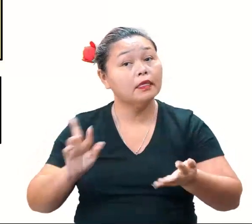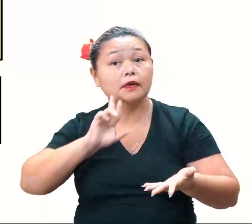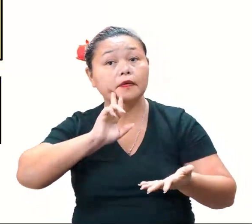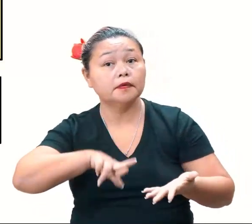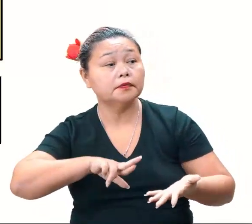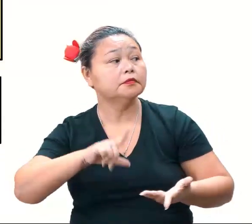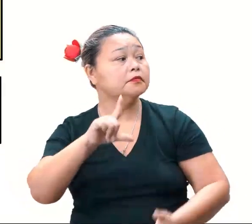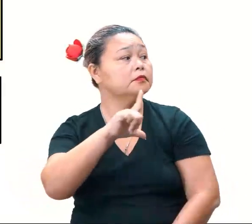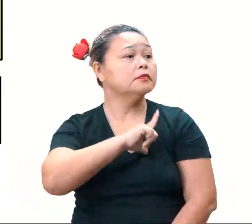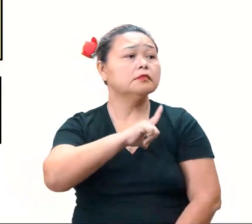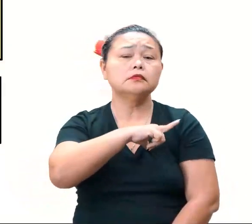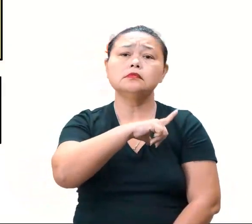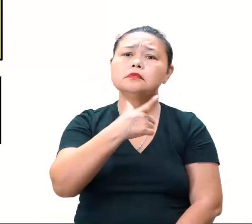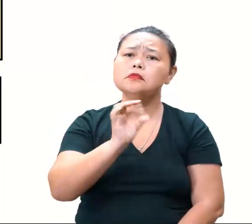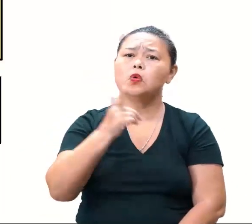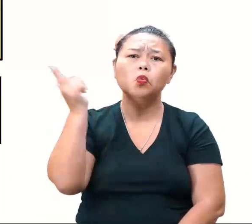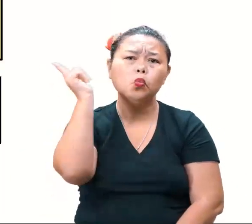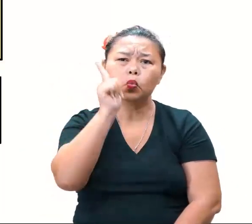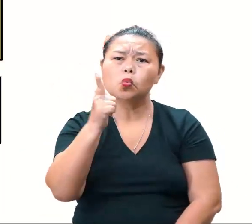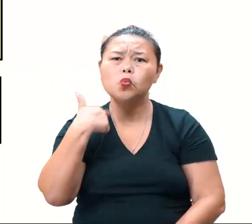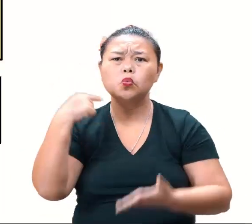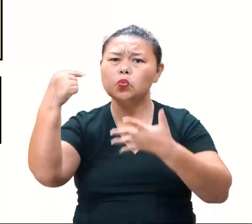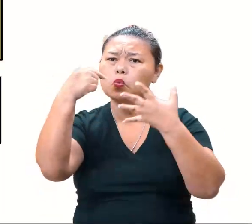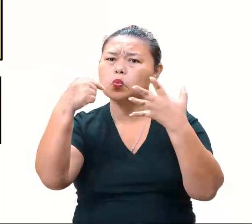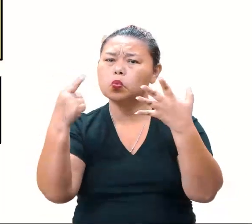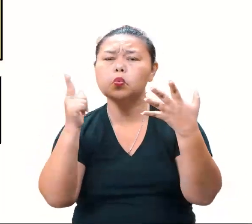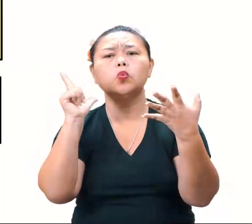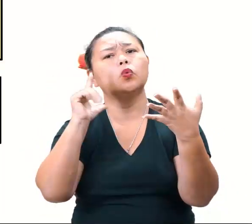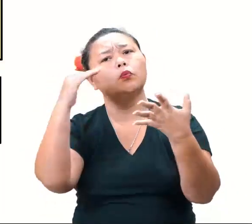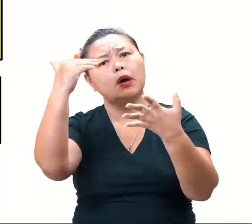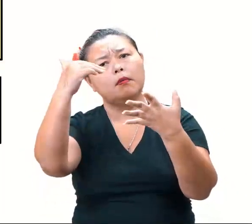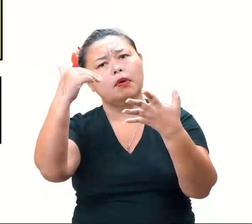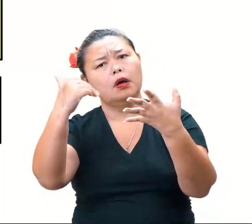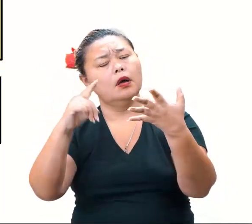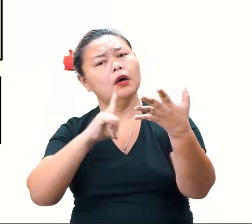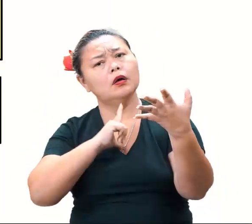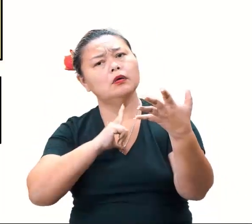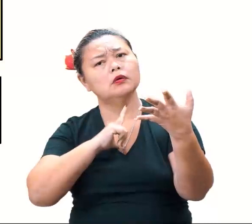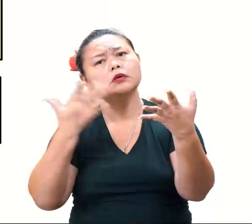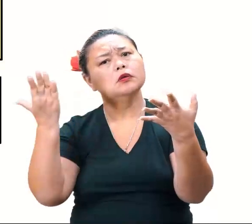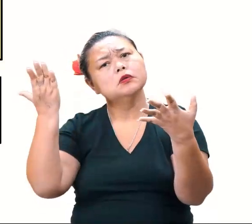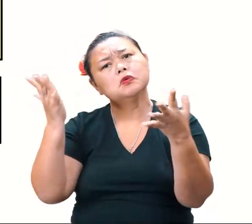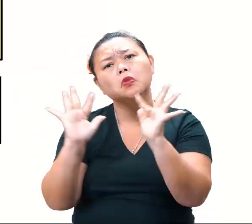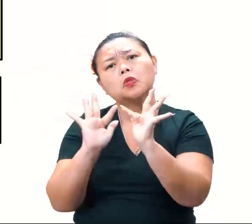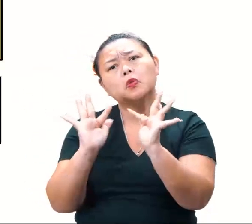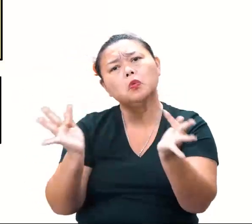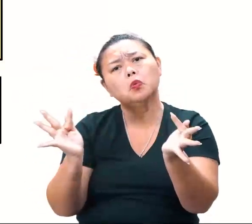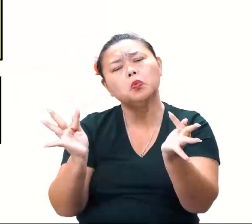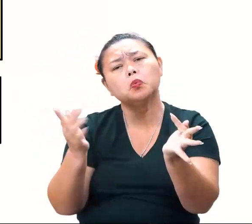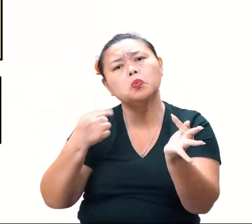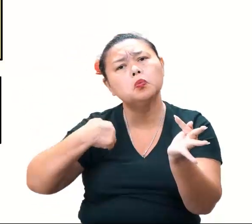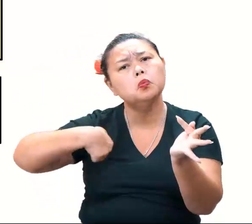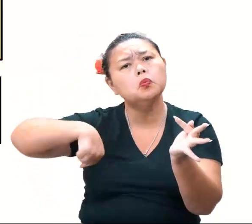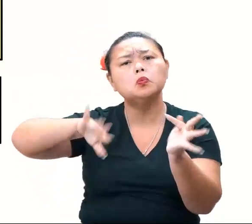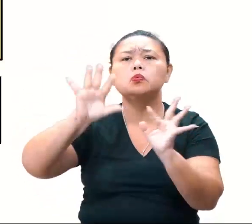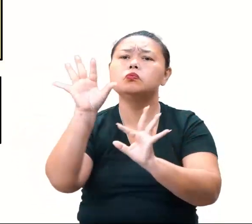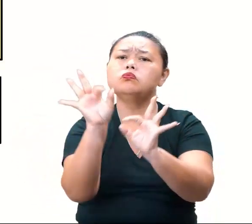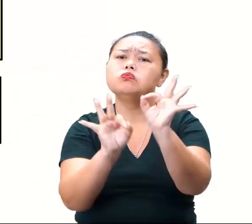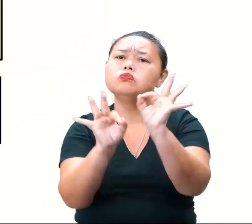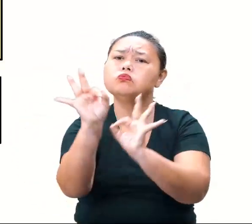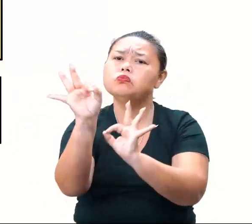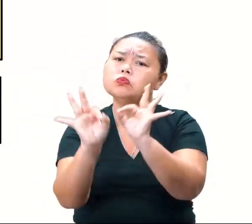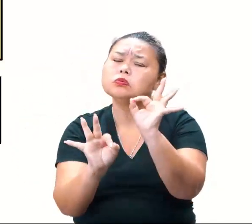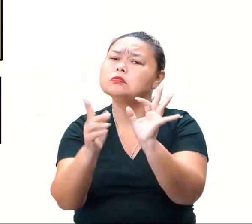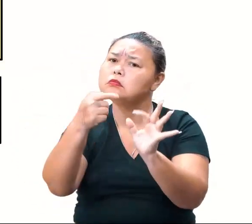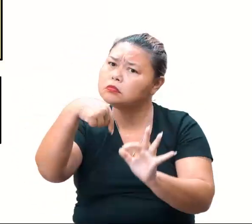assim, professor, mas eu não vou conseguir lembrar desses 4 passos. Meu amigo, são coisas simples. Nós só ordenamos aqui para que você